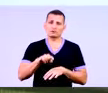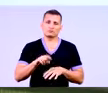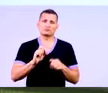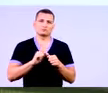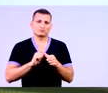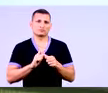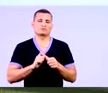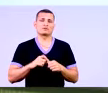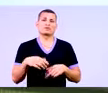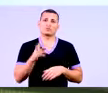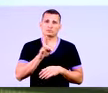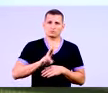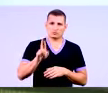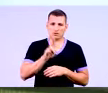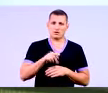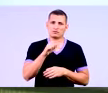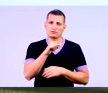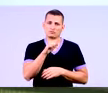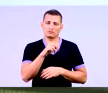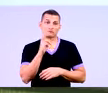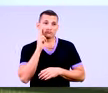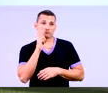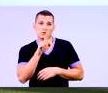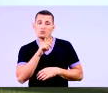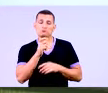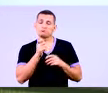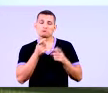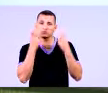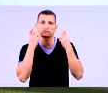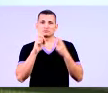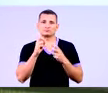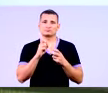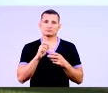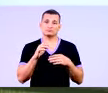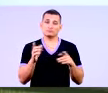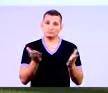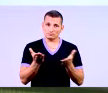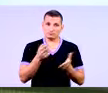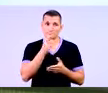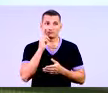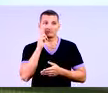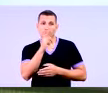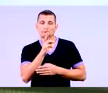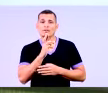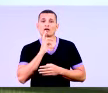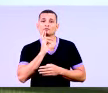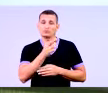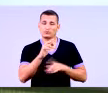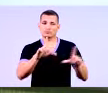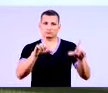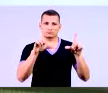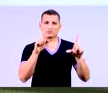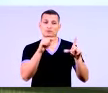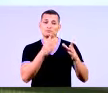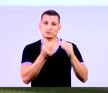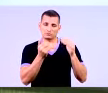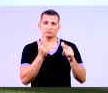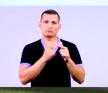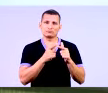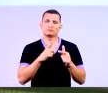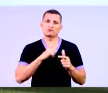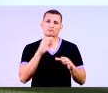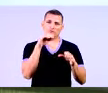para o usuário que ele está ali operando ele não vai perceber isso agora quando ele vê na tela o resultado do que ele pediu por que houve esse